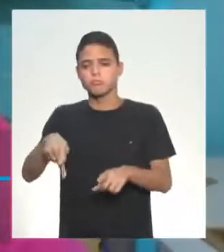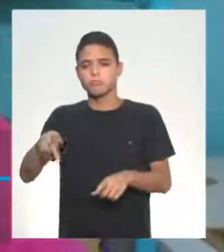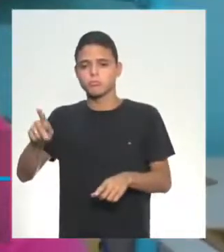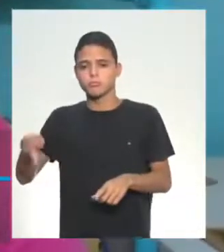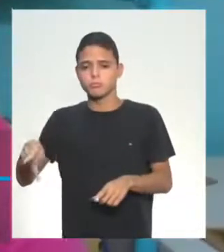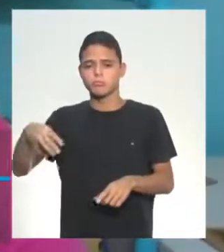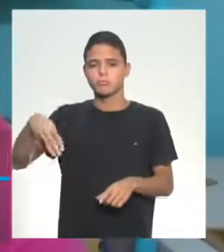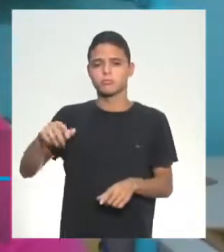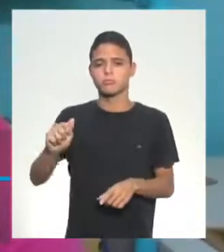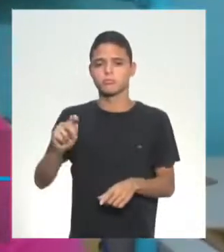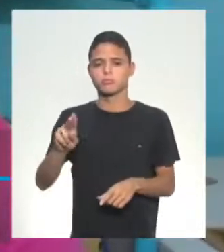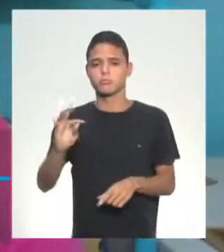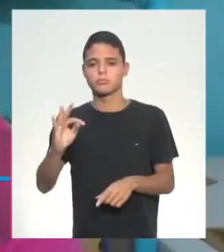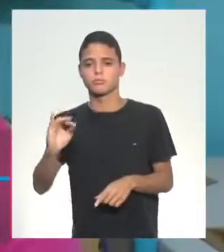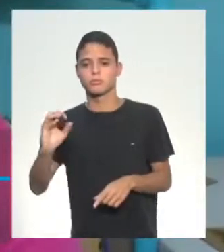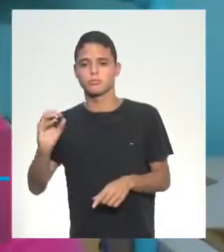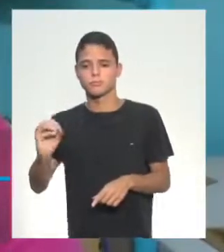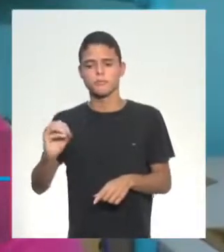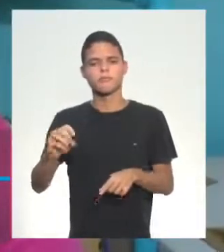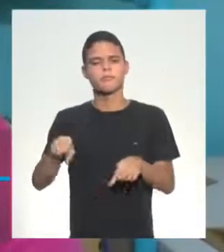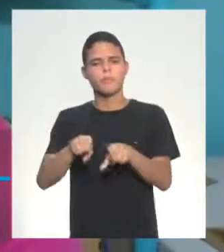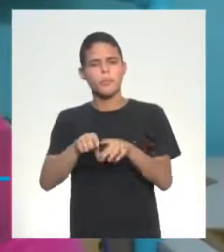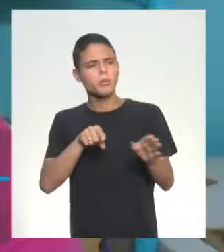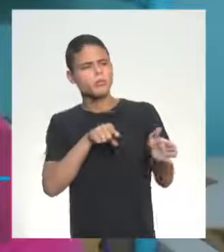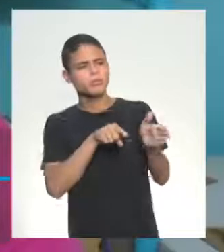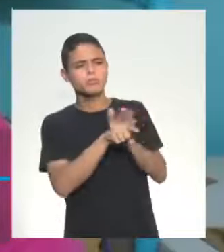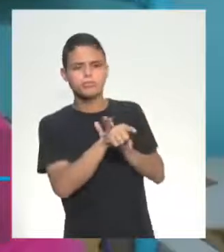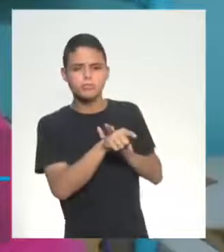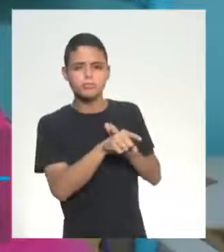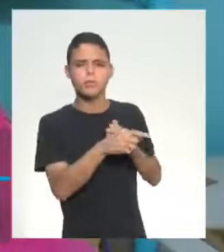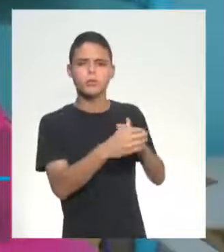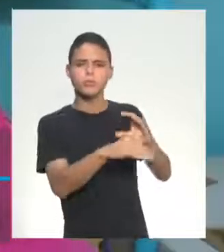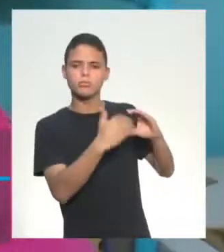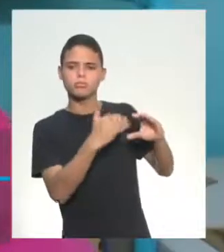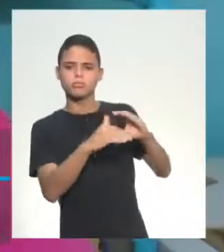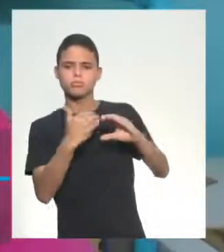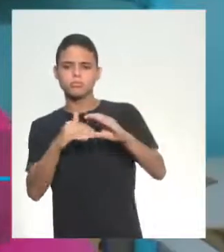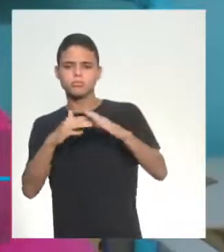se esse conteúdo vai ser compartilhado com todos os professores da rede.